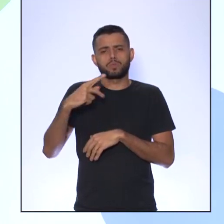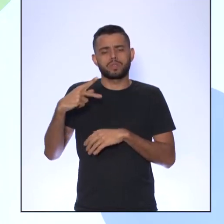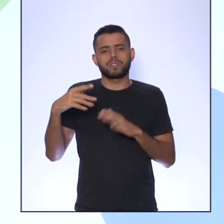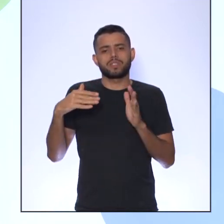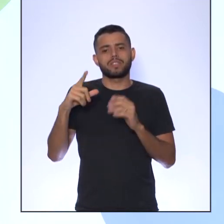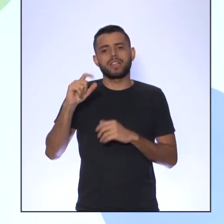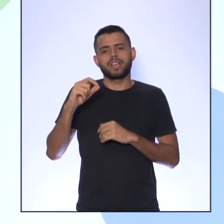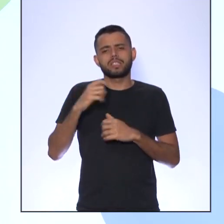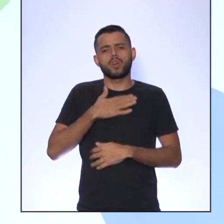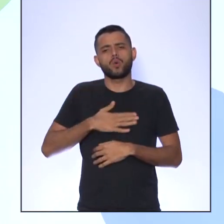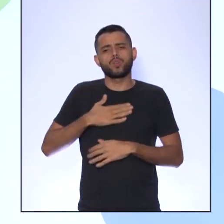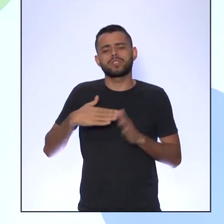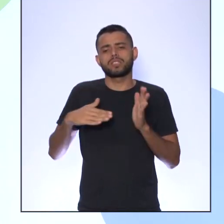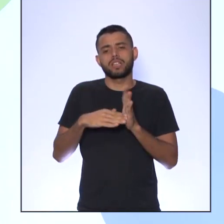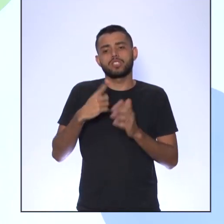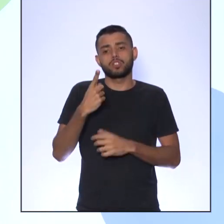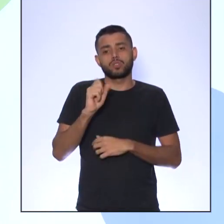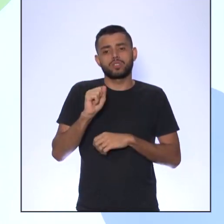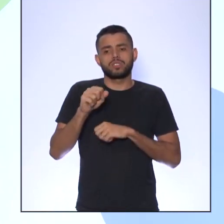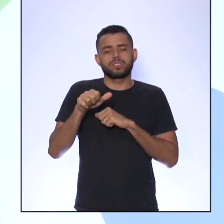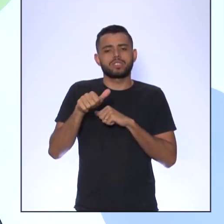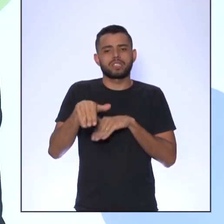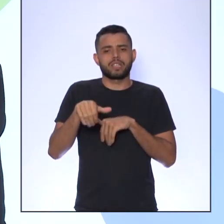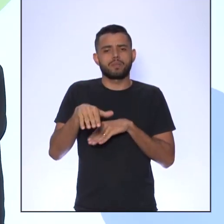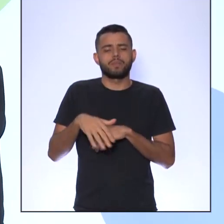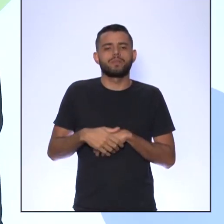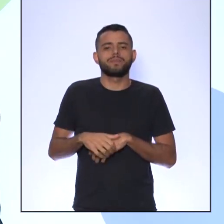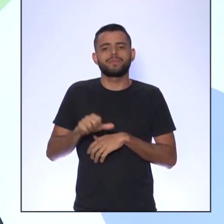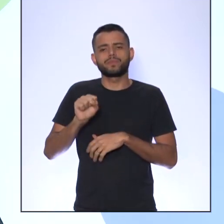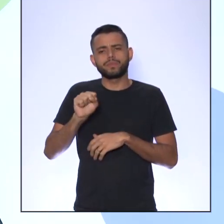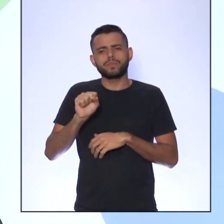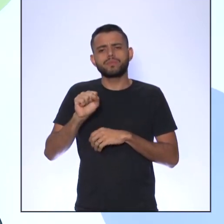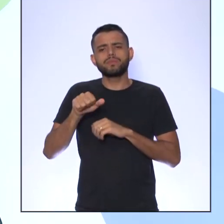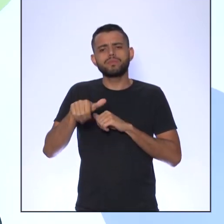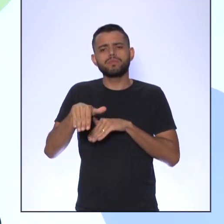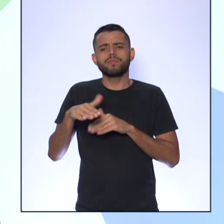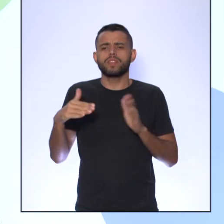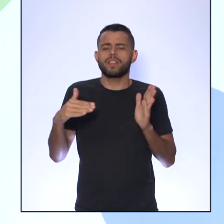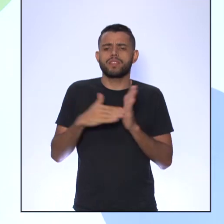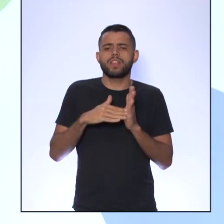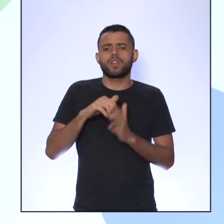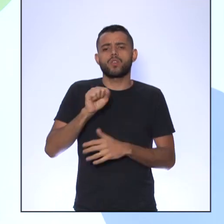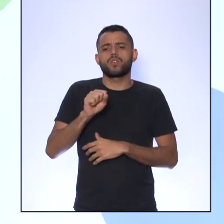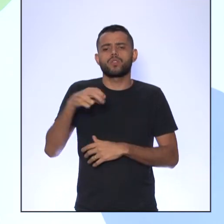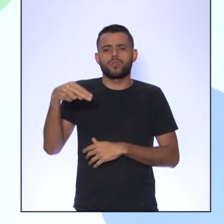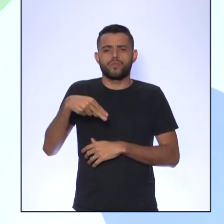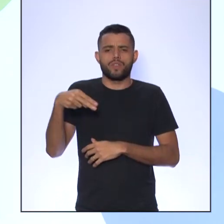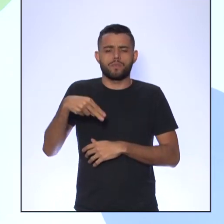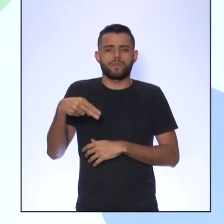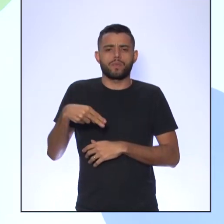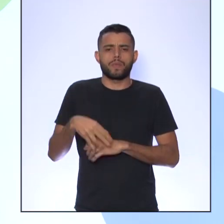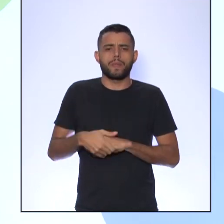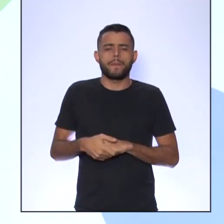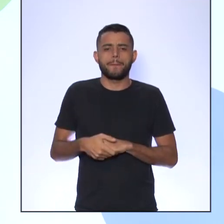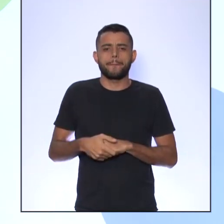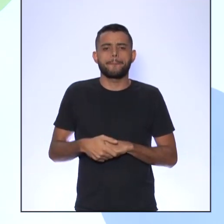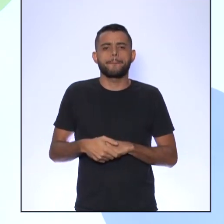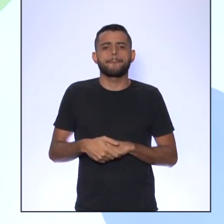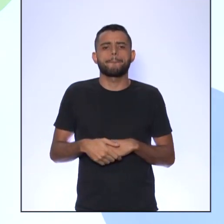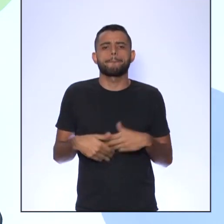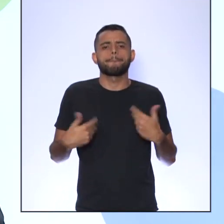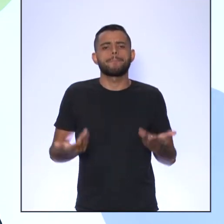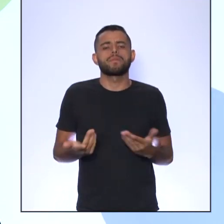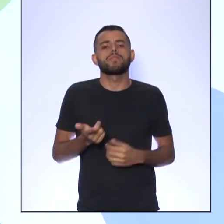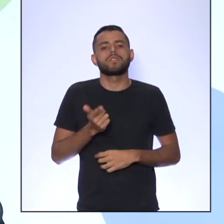até 18 de setembro. E a da Unesp é 8 de setembro até 8 de novembro. Então, nós temos aqui